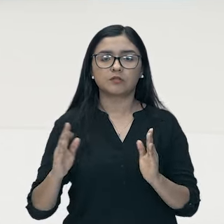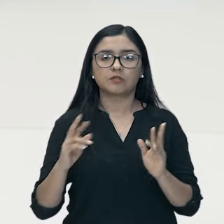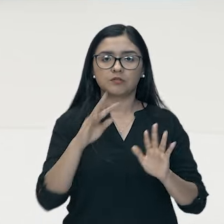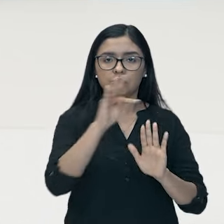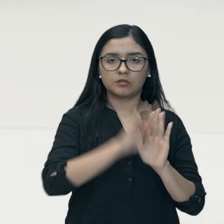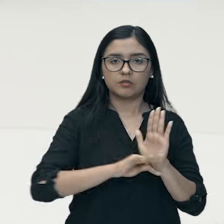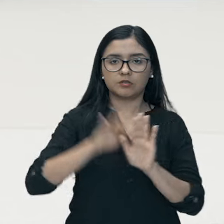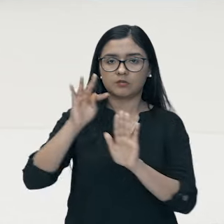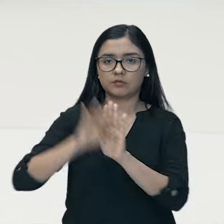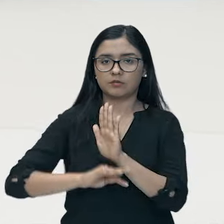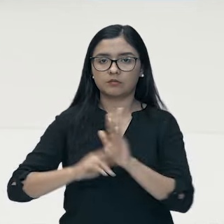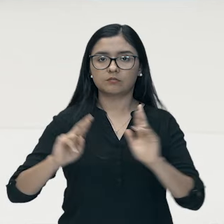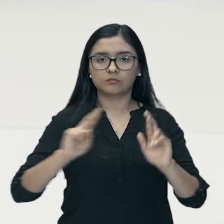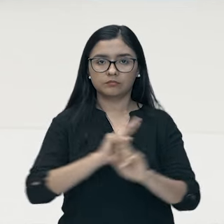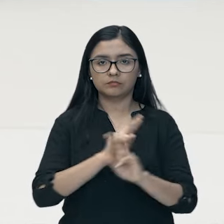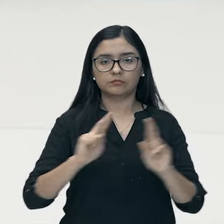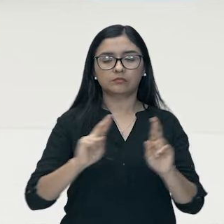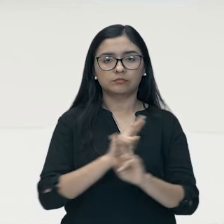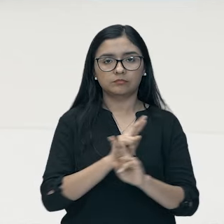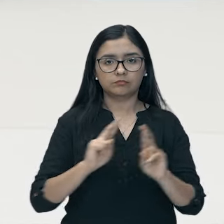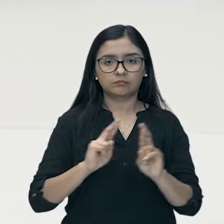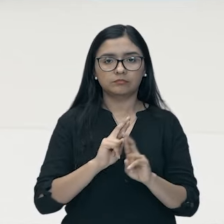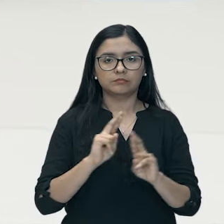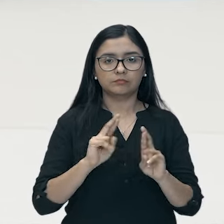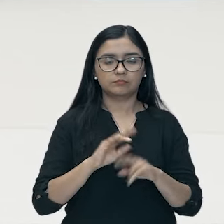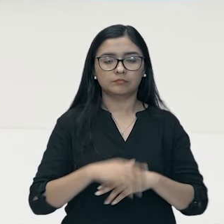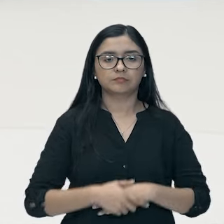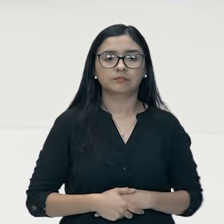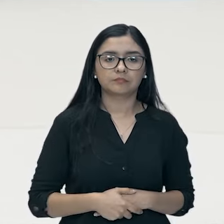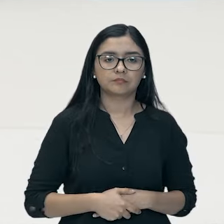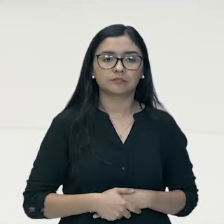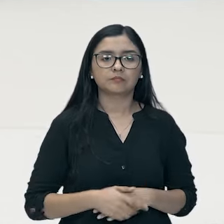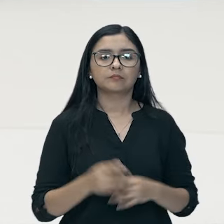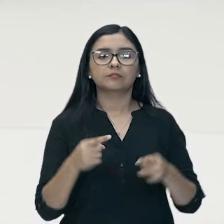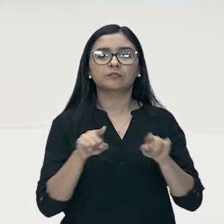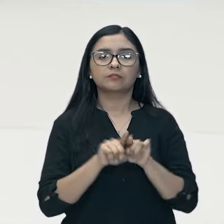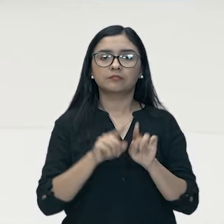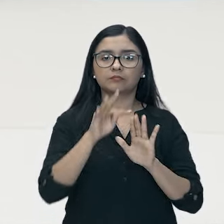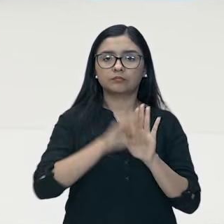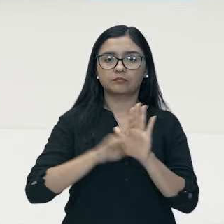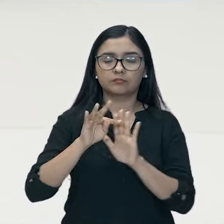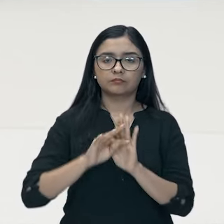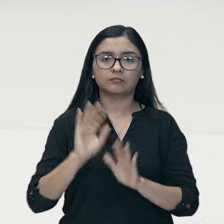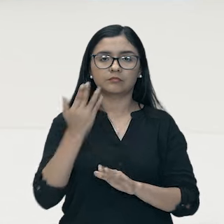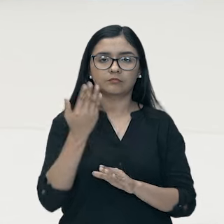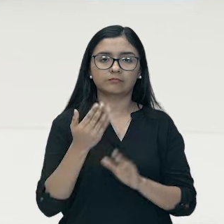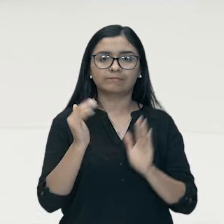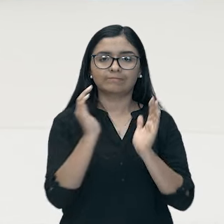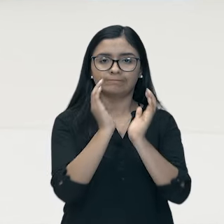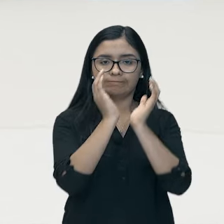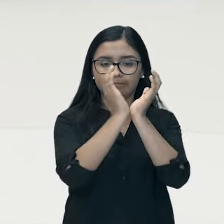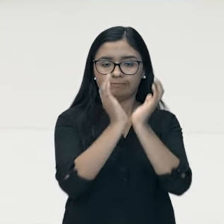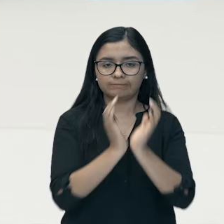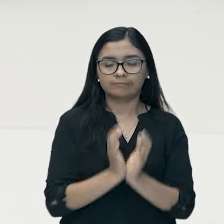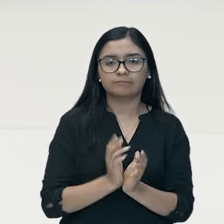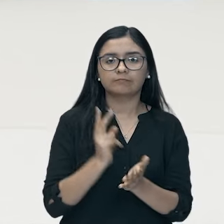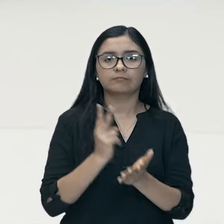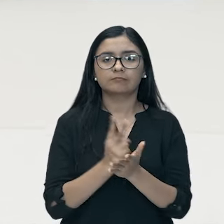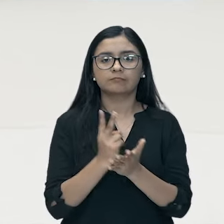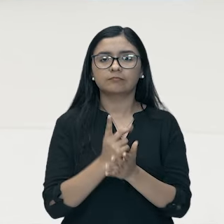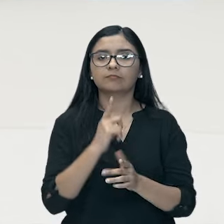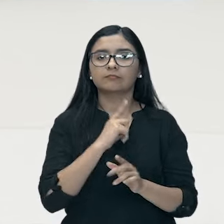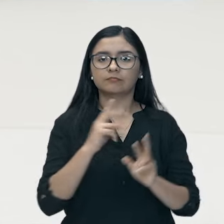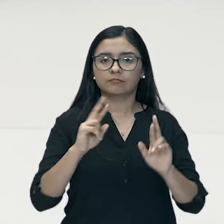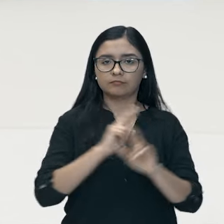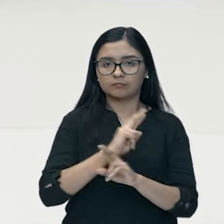intertextualidade e isso num todo é como a intertextualidade acontece então toda vez que eu tiver a